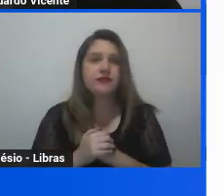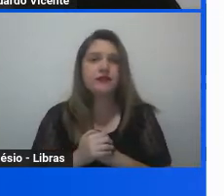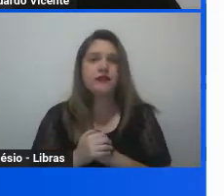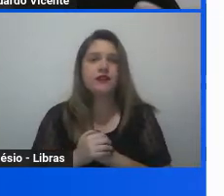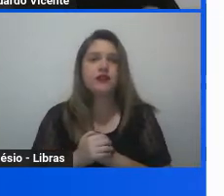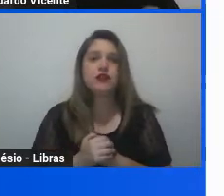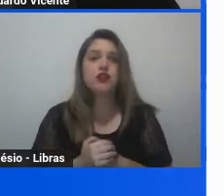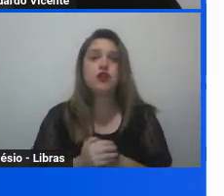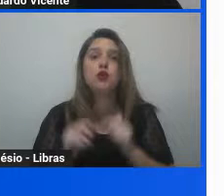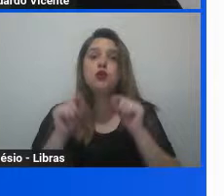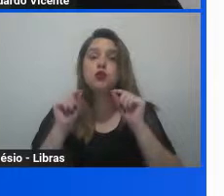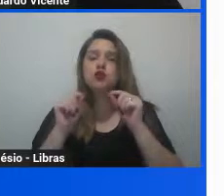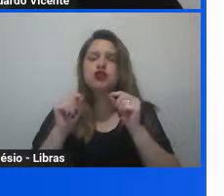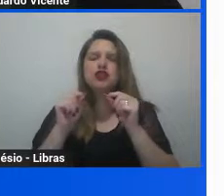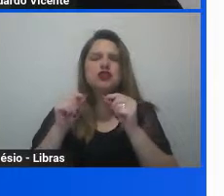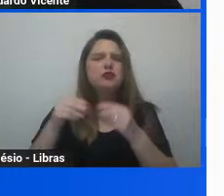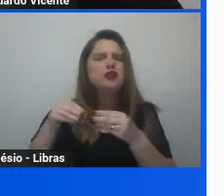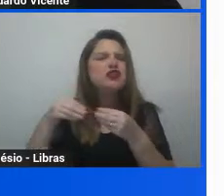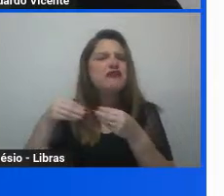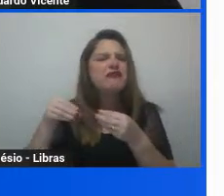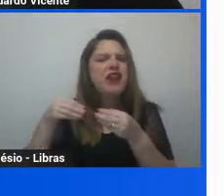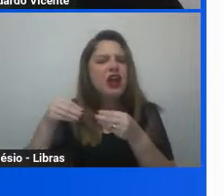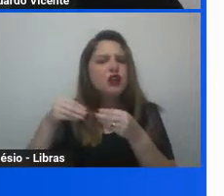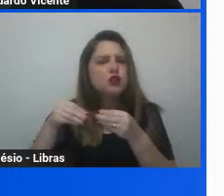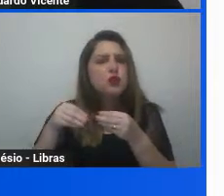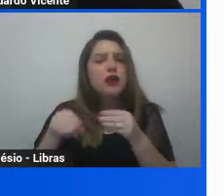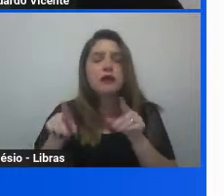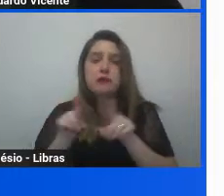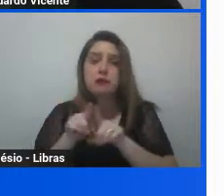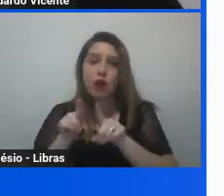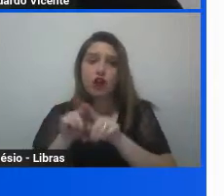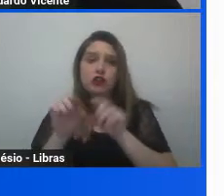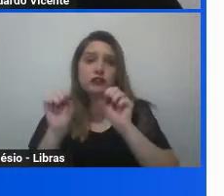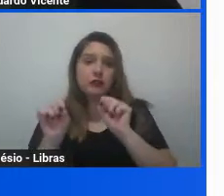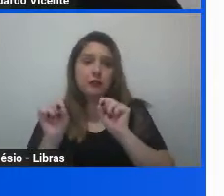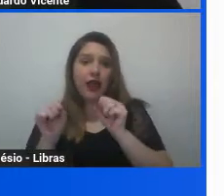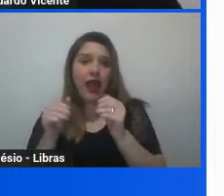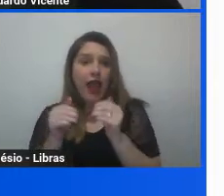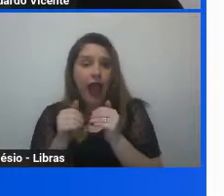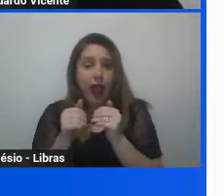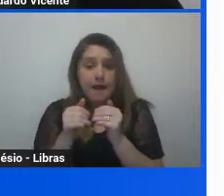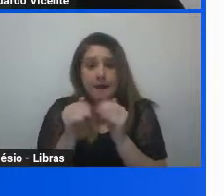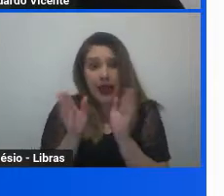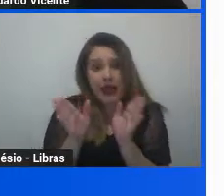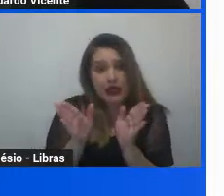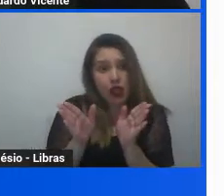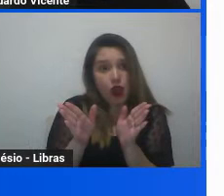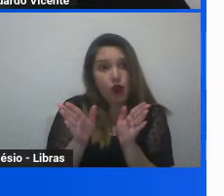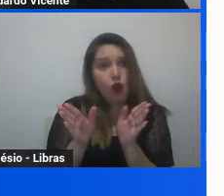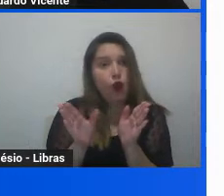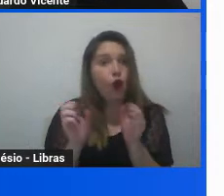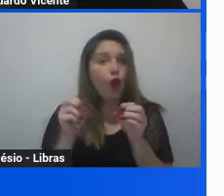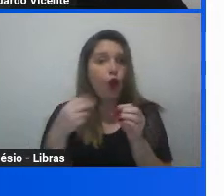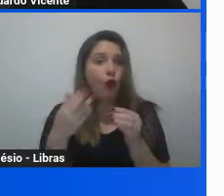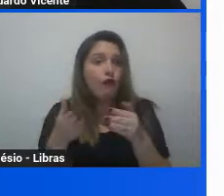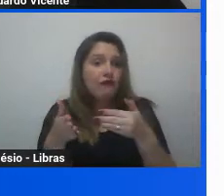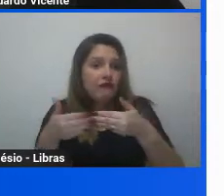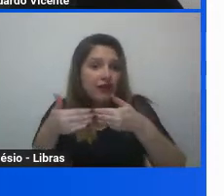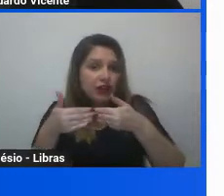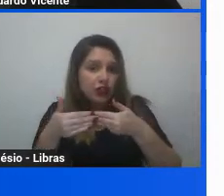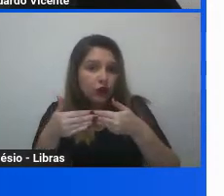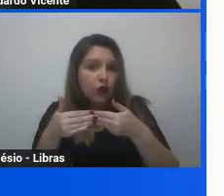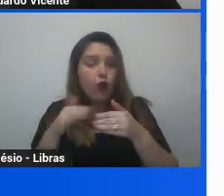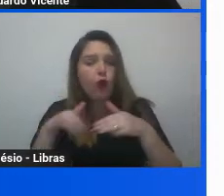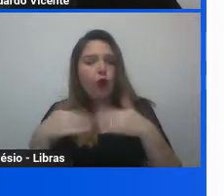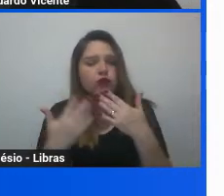Tipos de fratura. A fratura pode ser classificada em fratura aberta e fratura fechada, de acordo com a